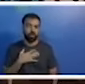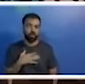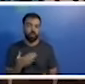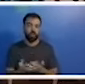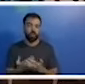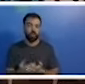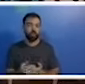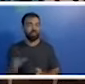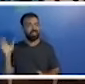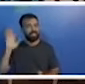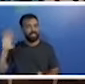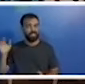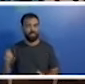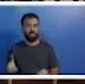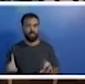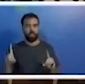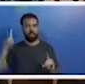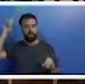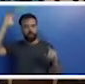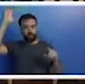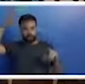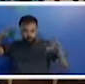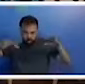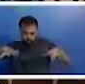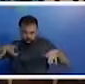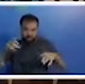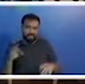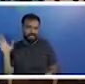nos vemos outro dia fiquem com Deus um beijo e até mais tchau tchau